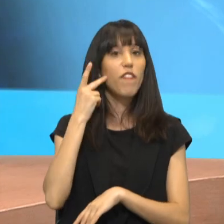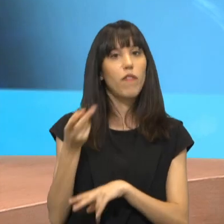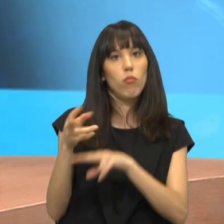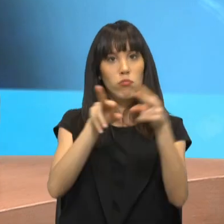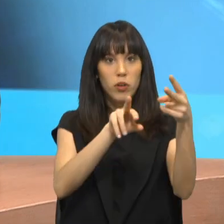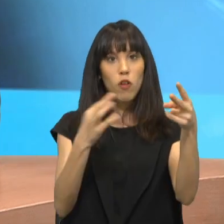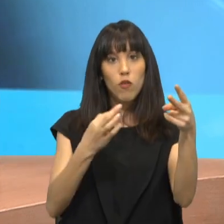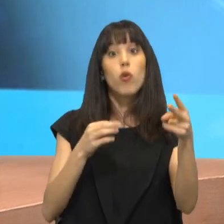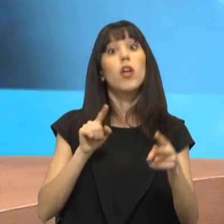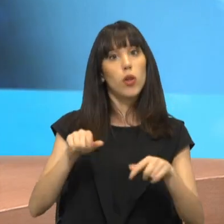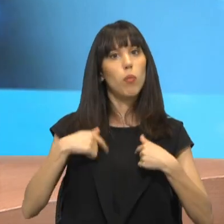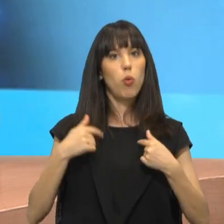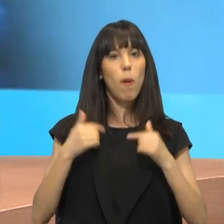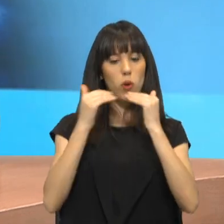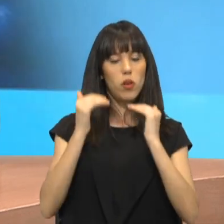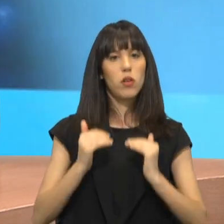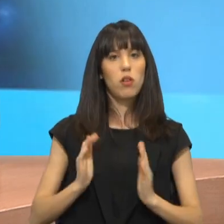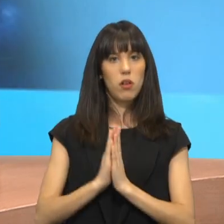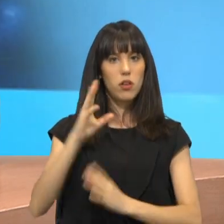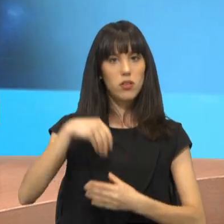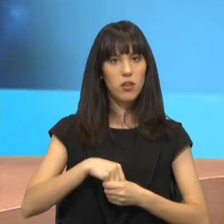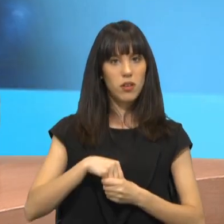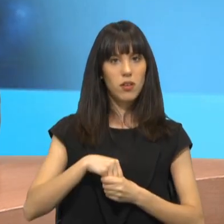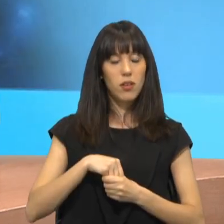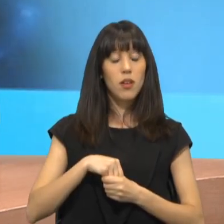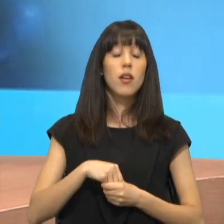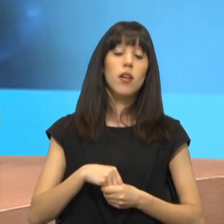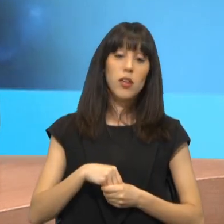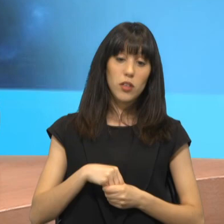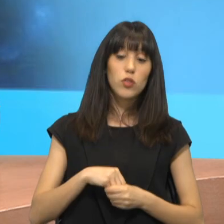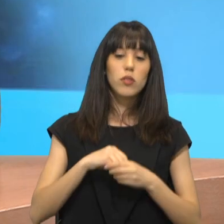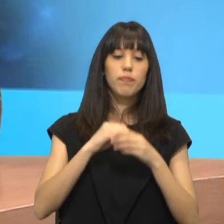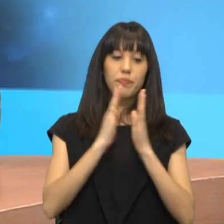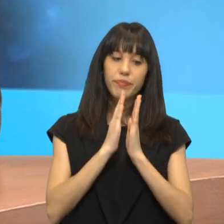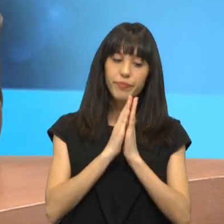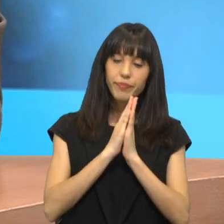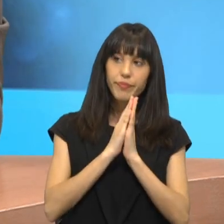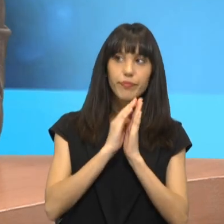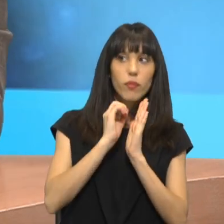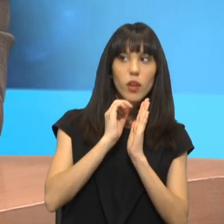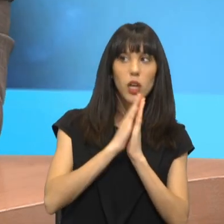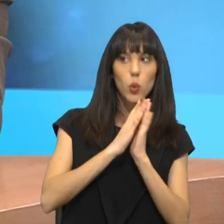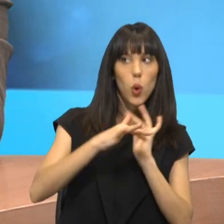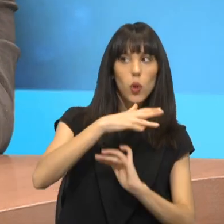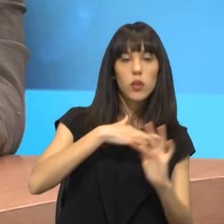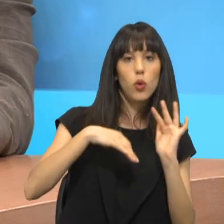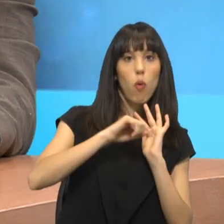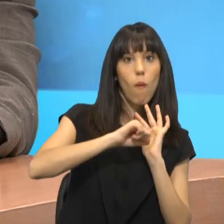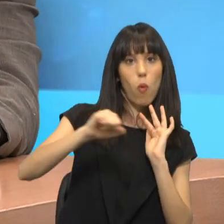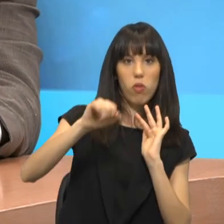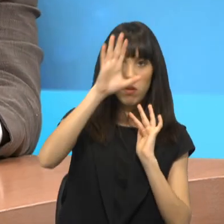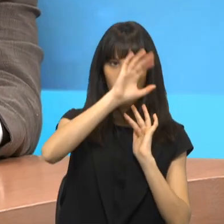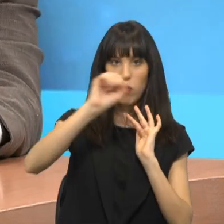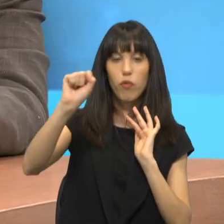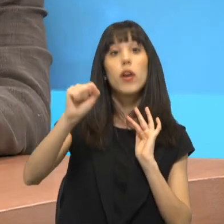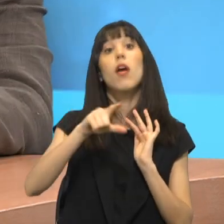membro da hierarquia da Igreja e, portanto, este oposicionismo católico que se vai desenvolver tem também como referência do